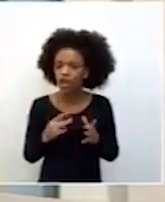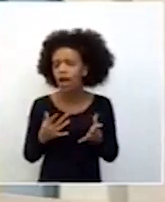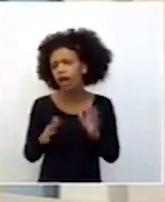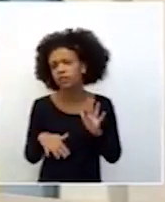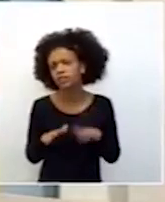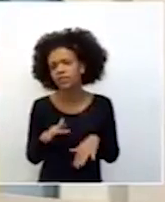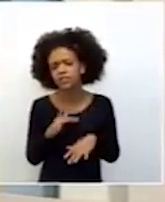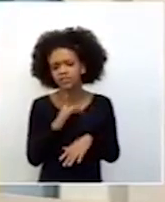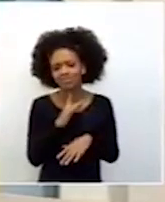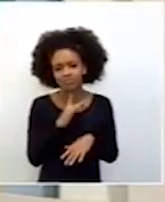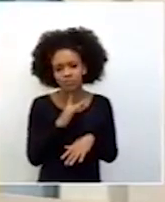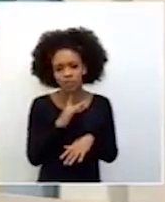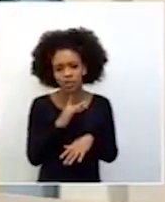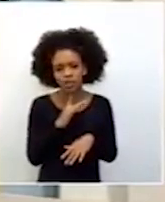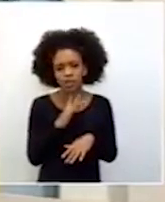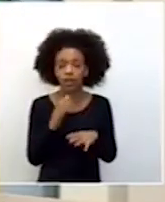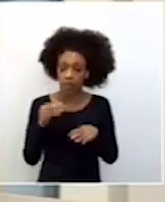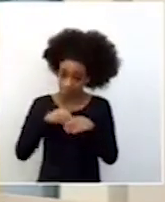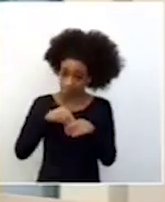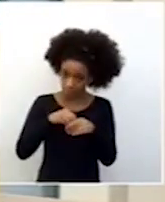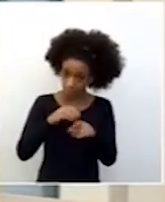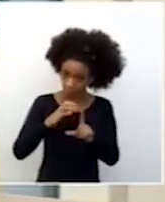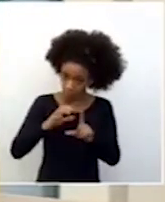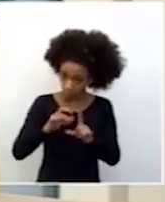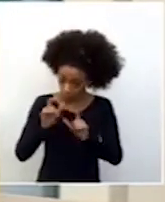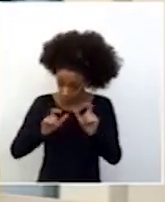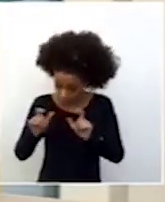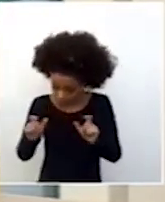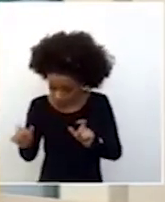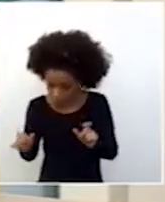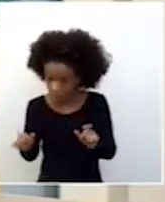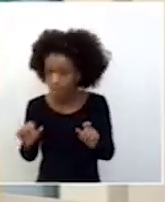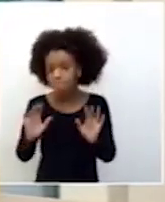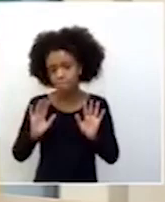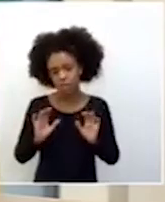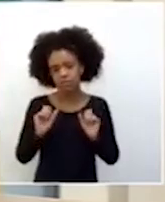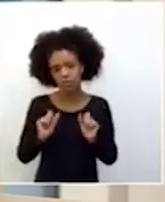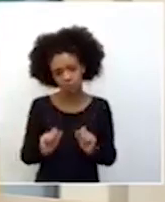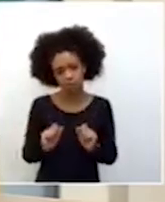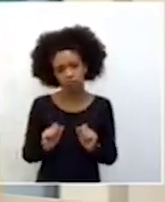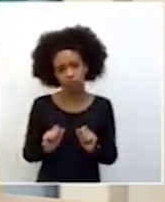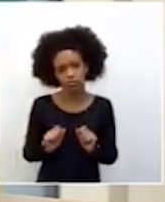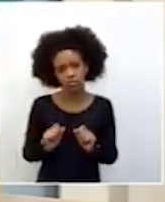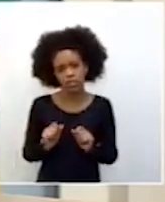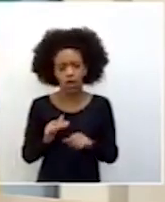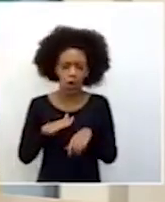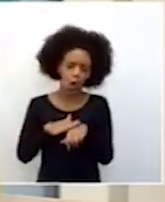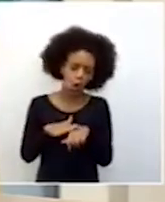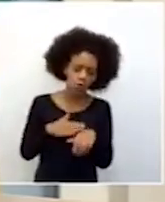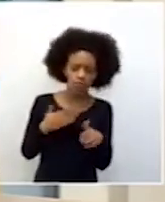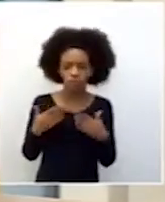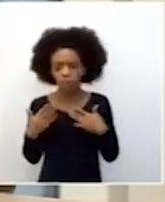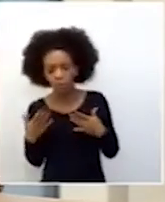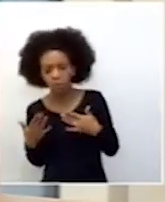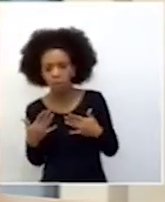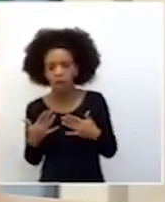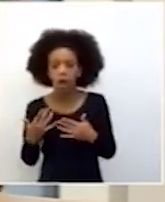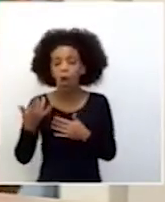vezes, dentro a gente tem os personagens, mas pode ser que esses personagens dialoguem, conversem